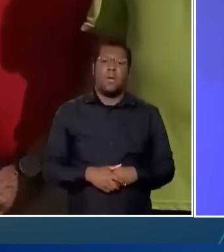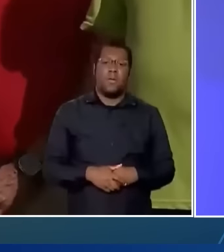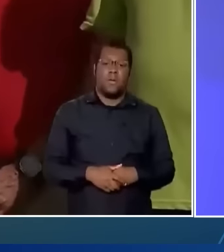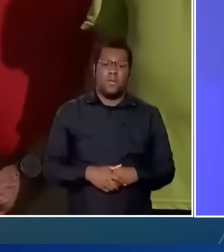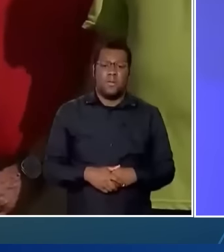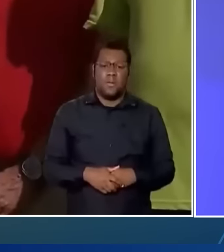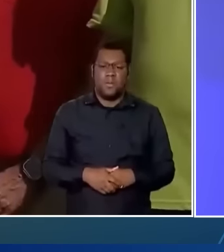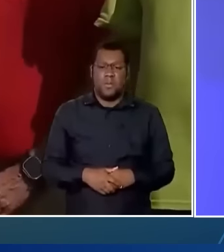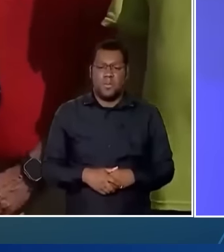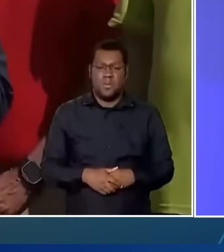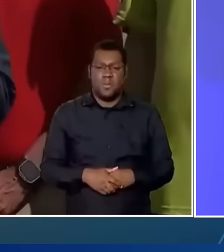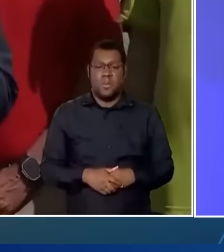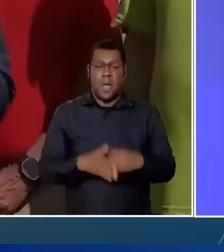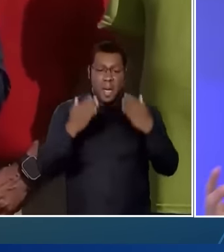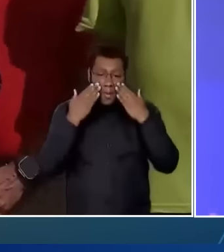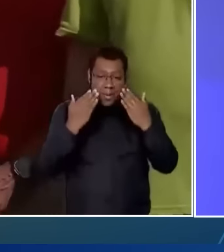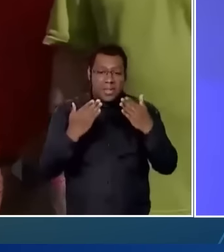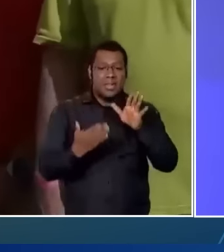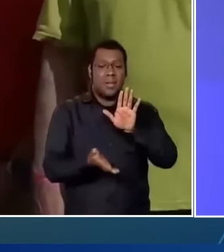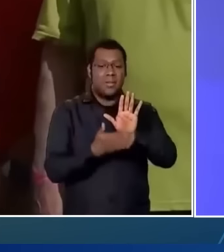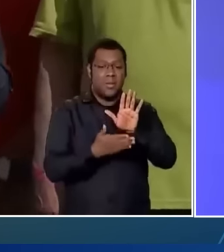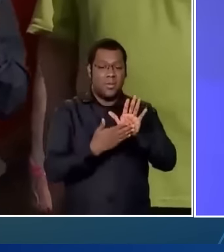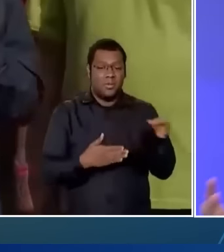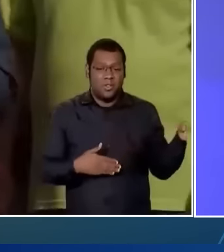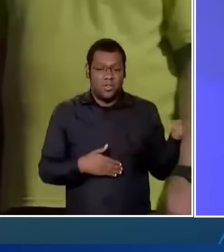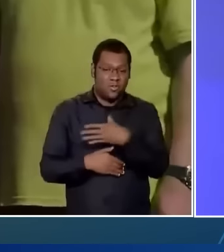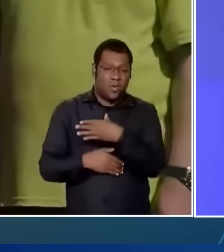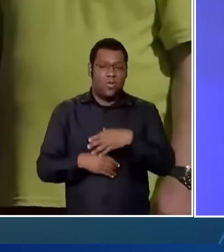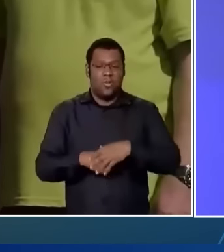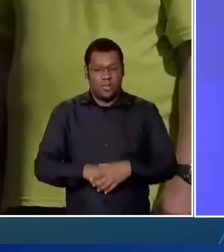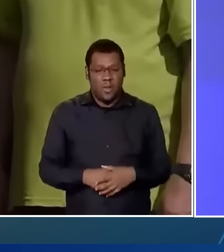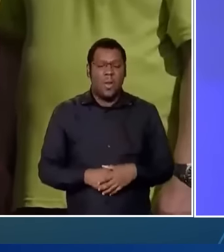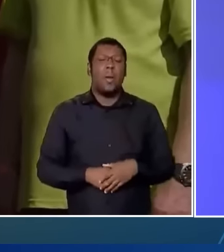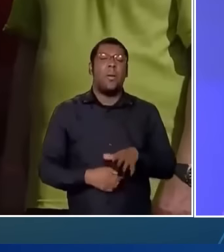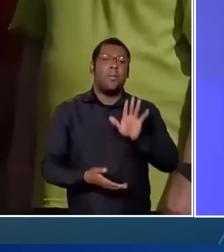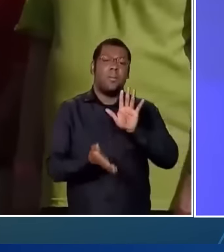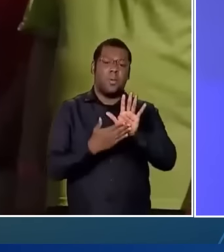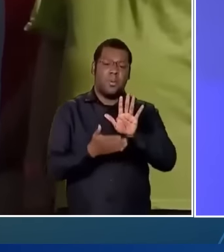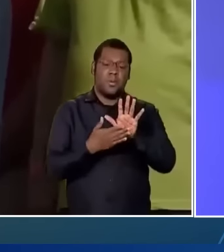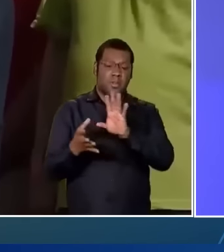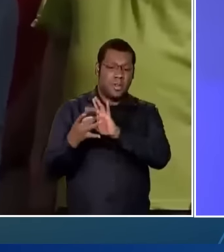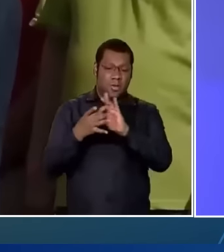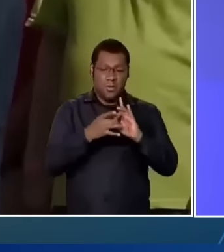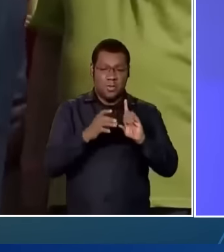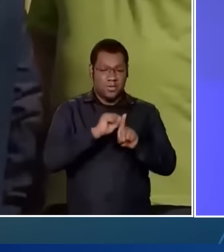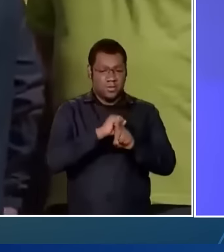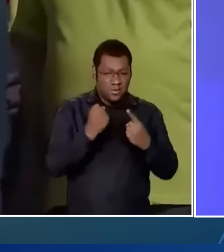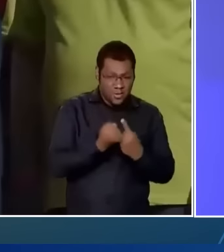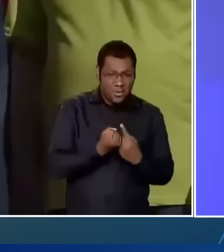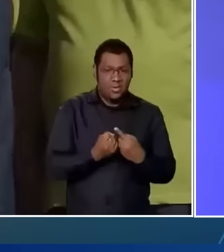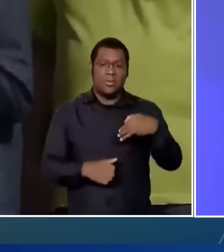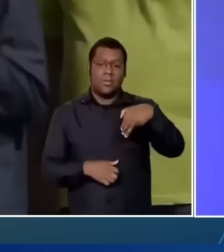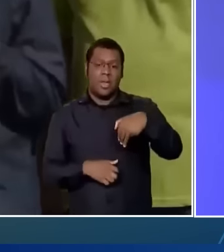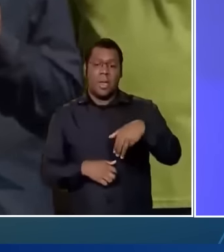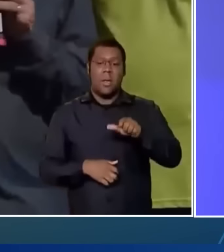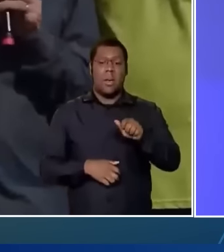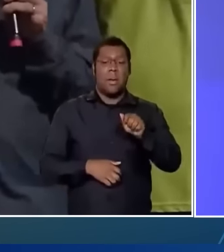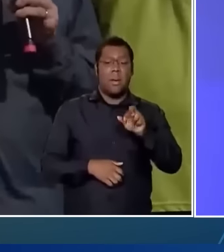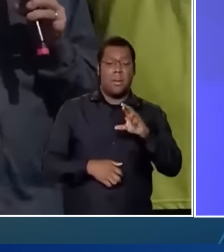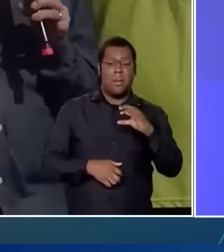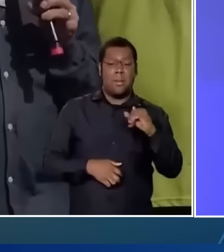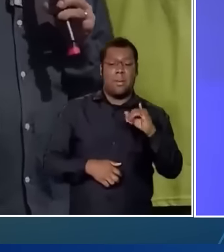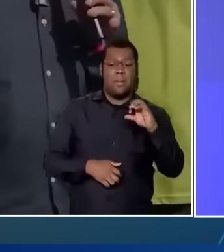isso tenha sido um mero deslize, um erro ali no tom e na forma como ele carregou a mão em alguma